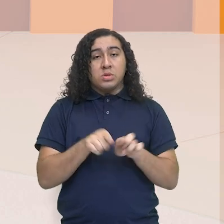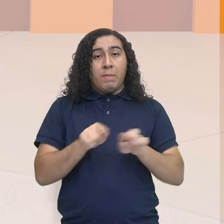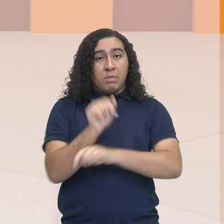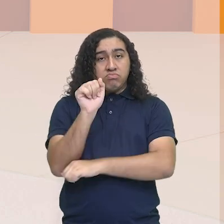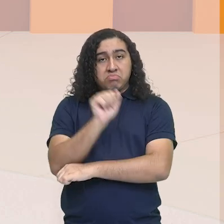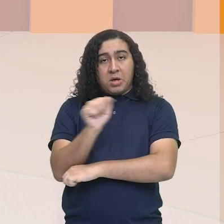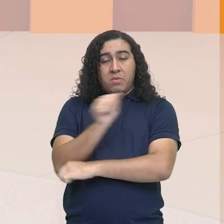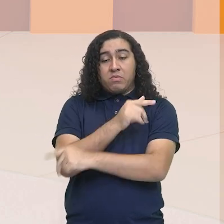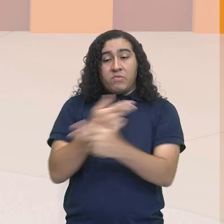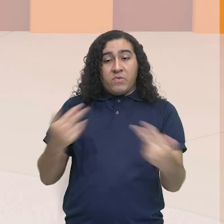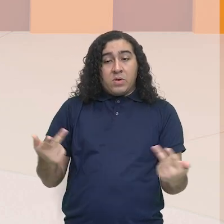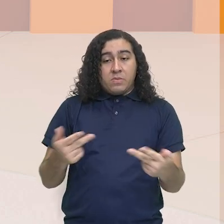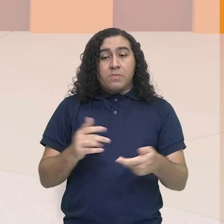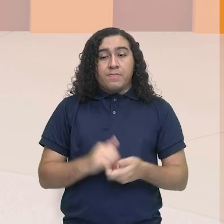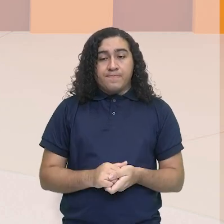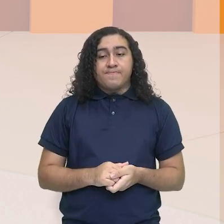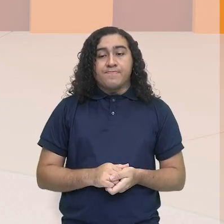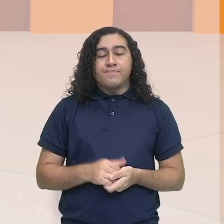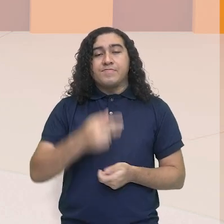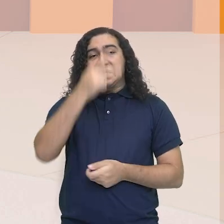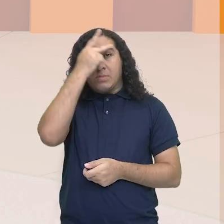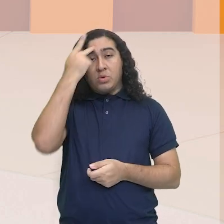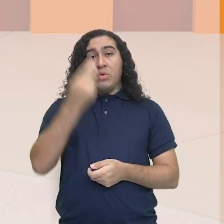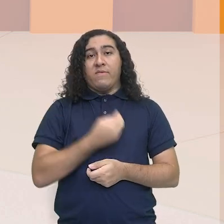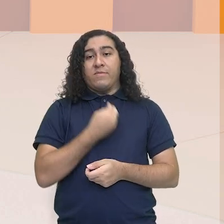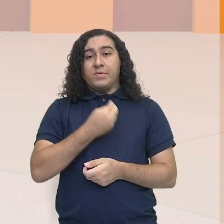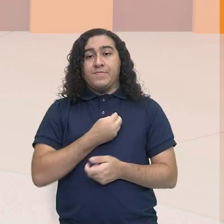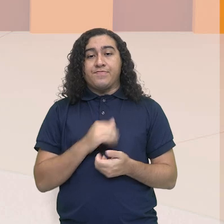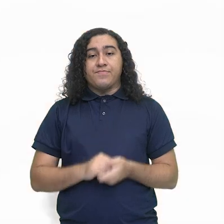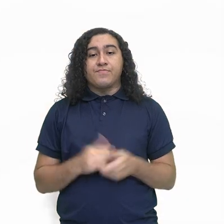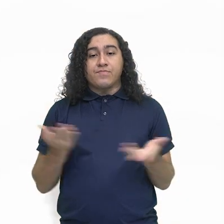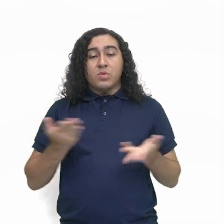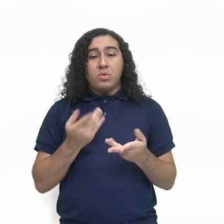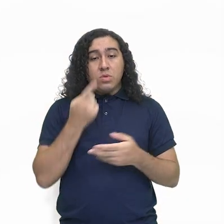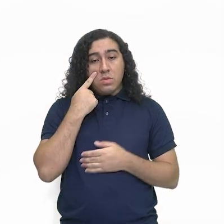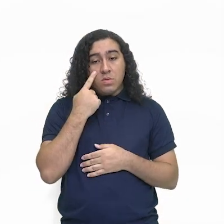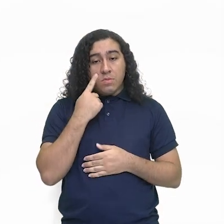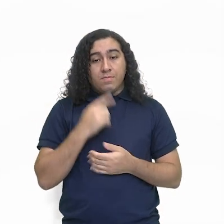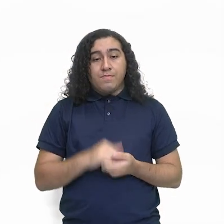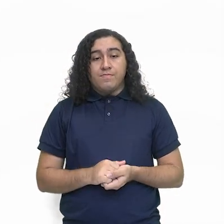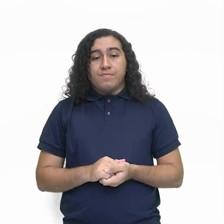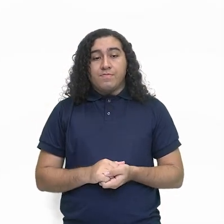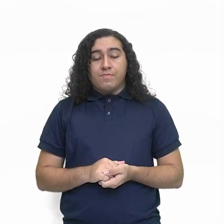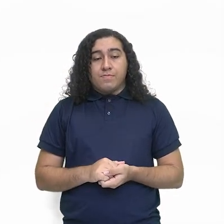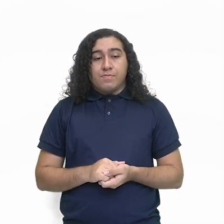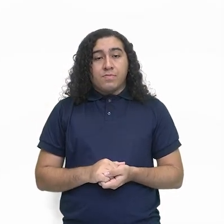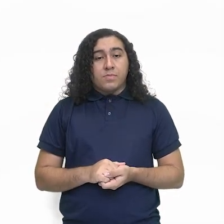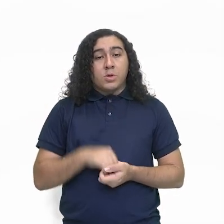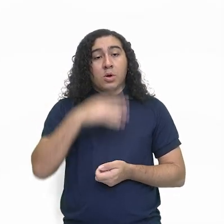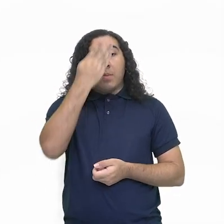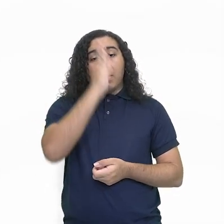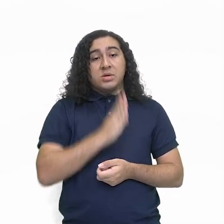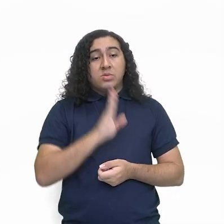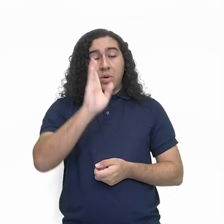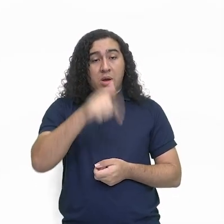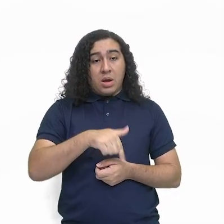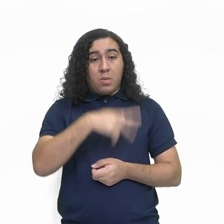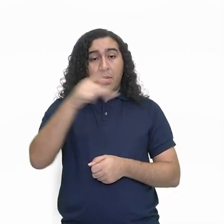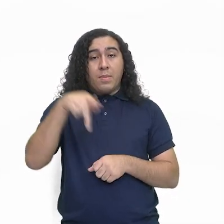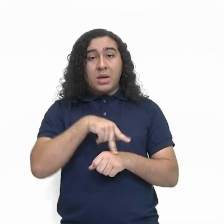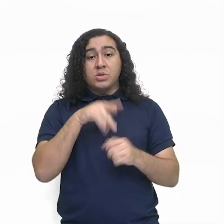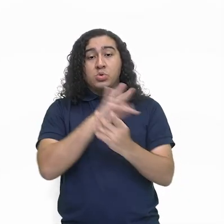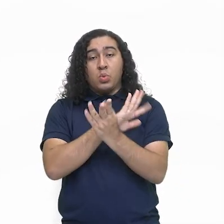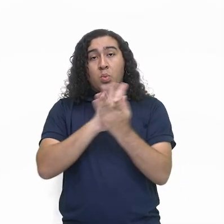geral, e a maioria das pessoas vivendo. Hoje em dia, como a gente vai ver nessa próxima tela, o Brasil é um país urbano, não